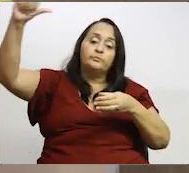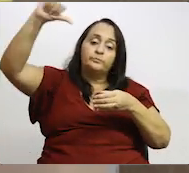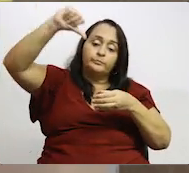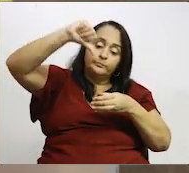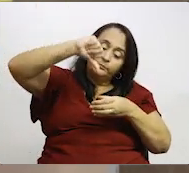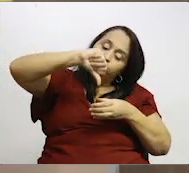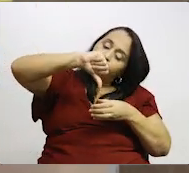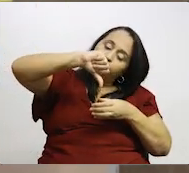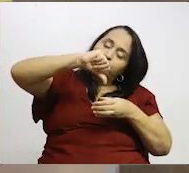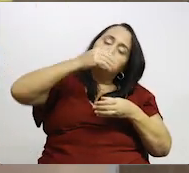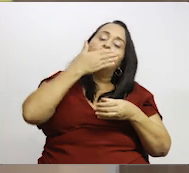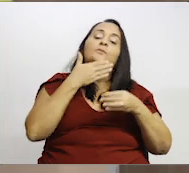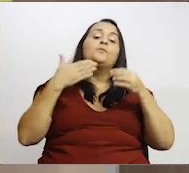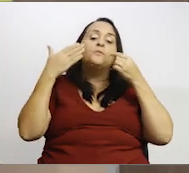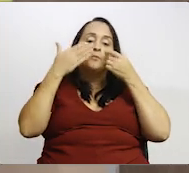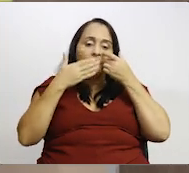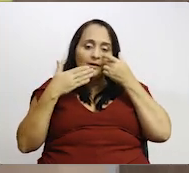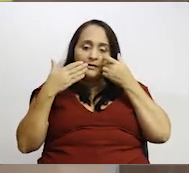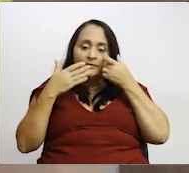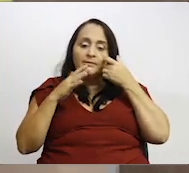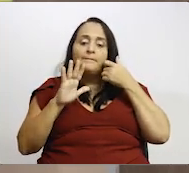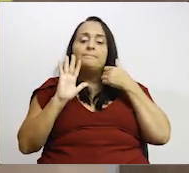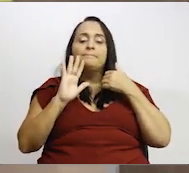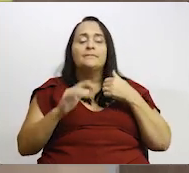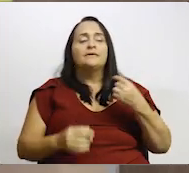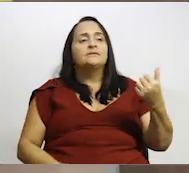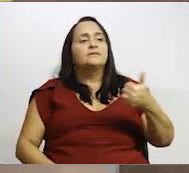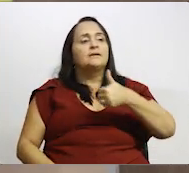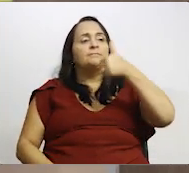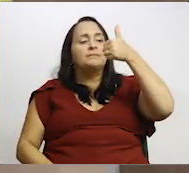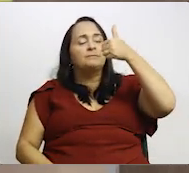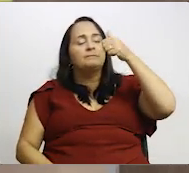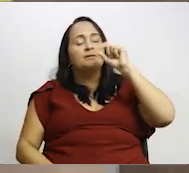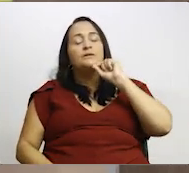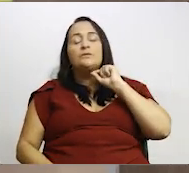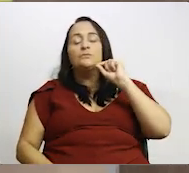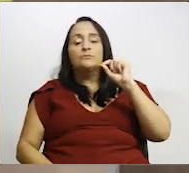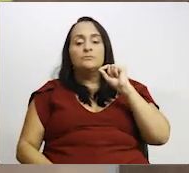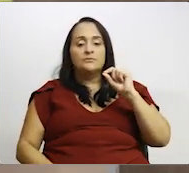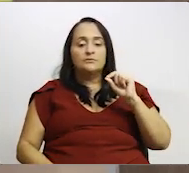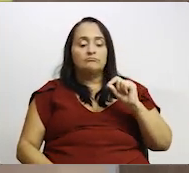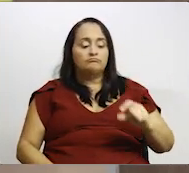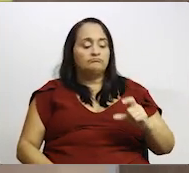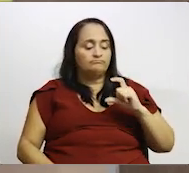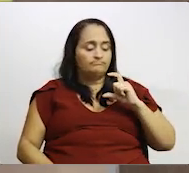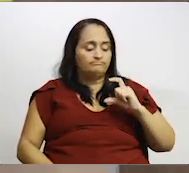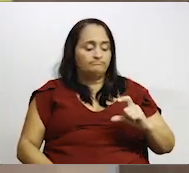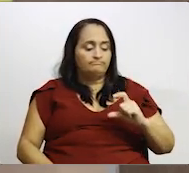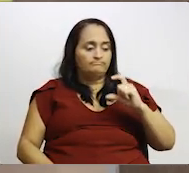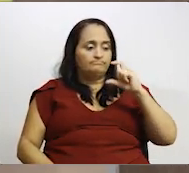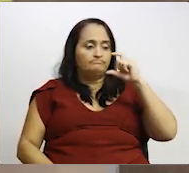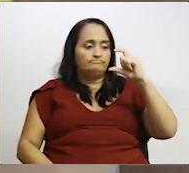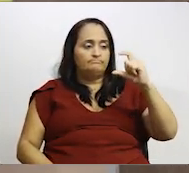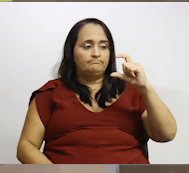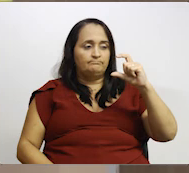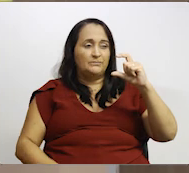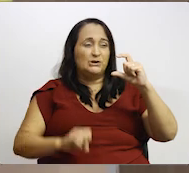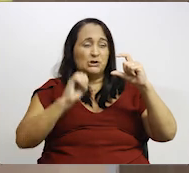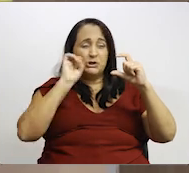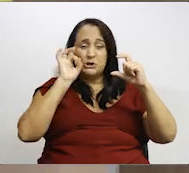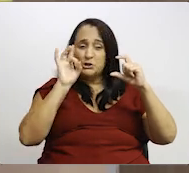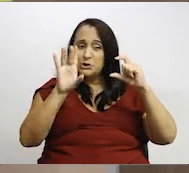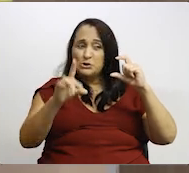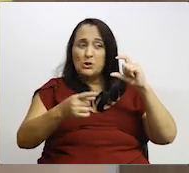essa garrafa de refrigerante. Então, na primeira garrafa foram usadas as 2 partes